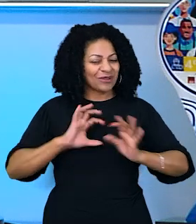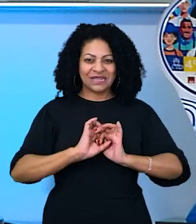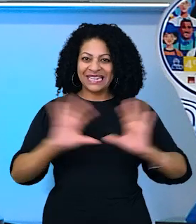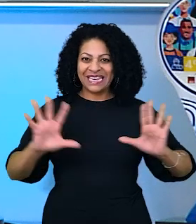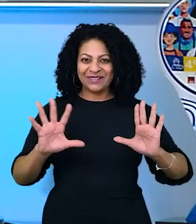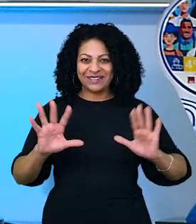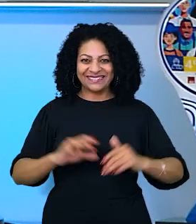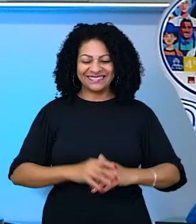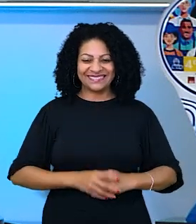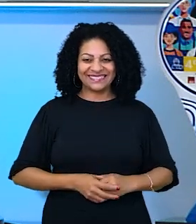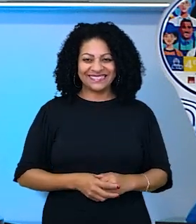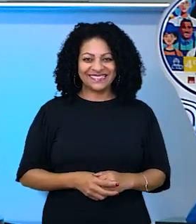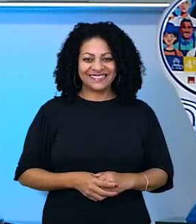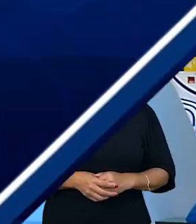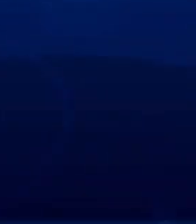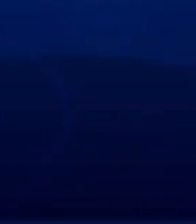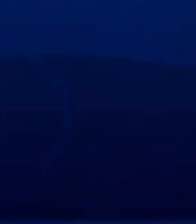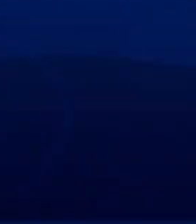tratar de temas tão importantes.